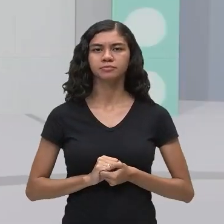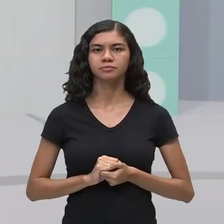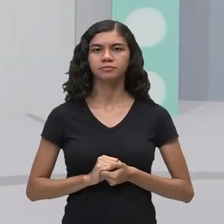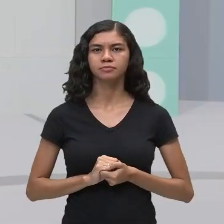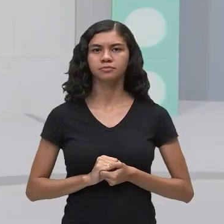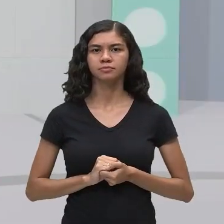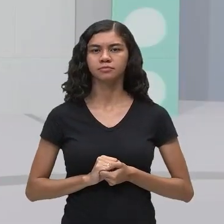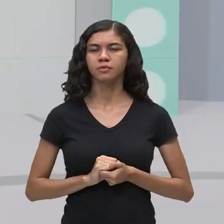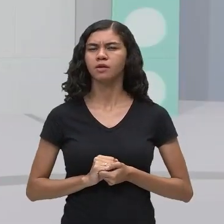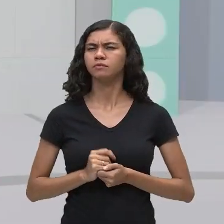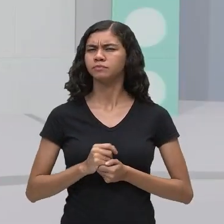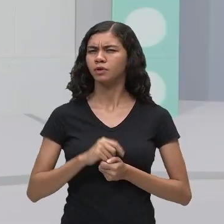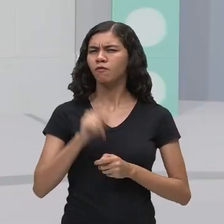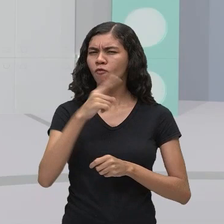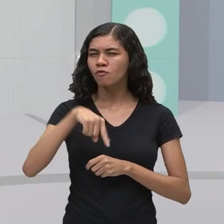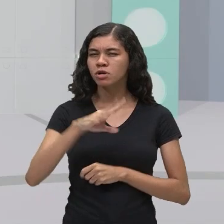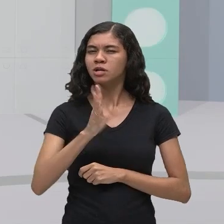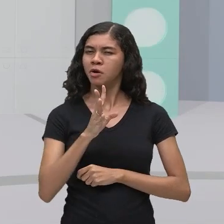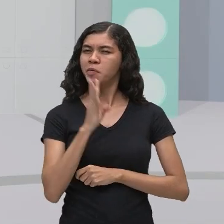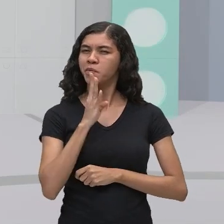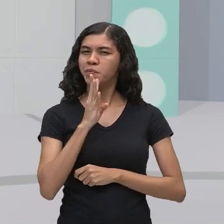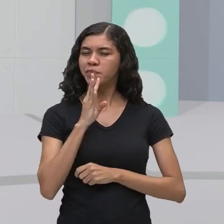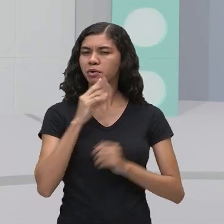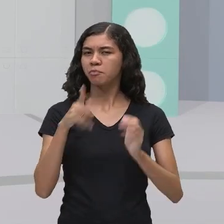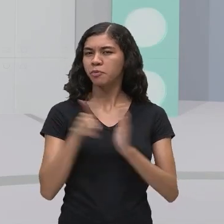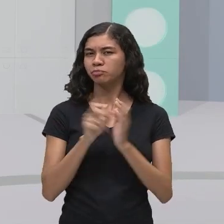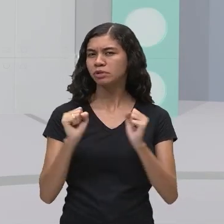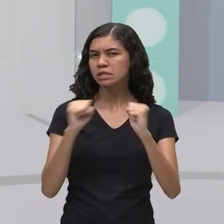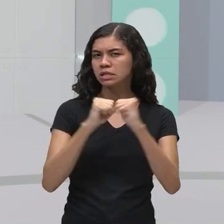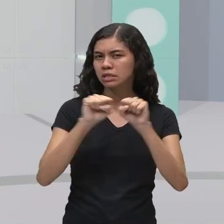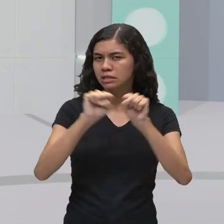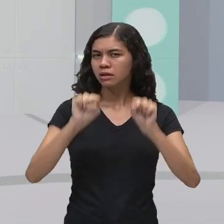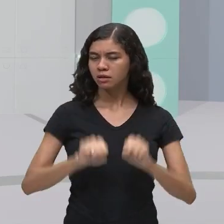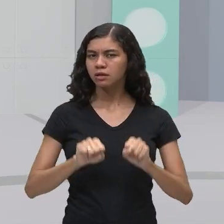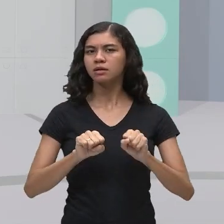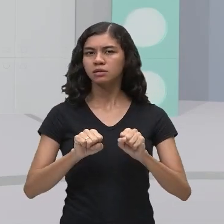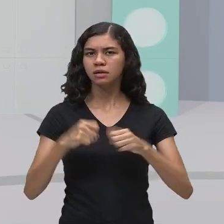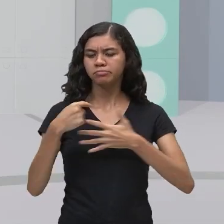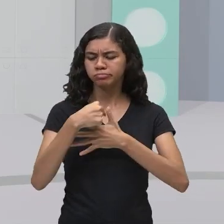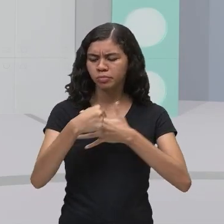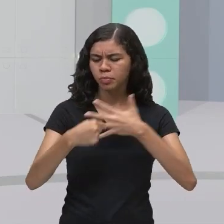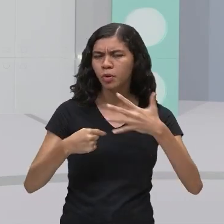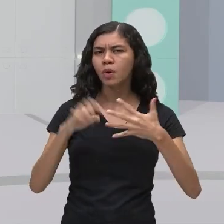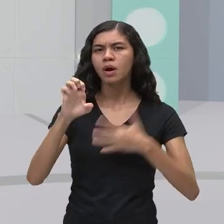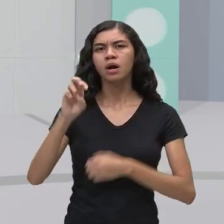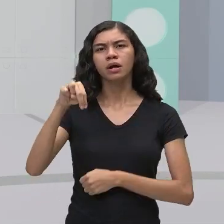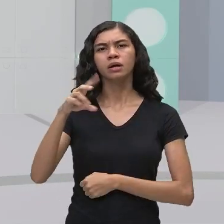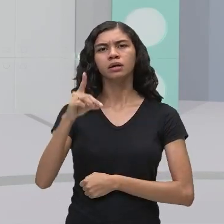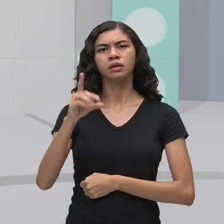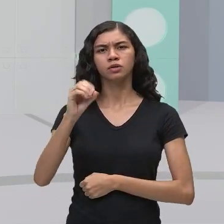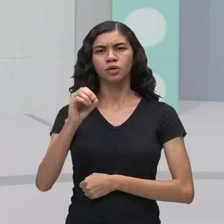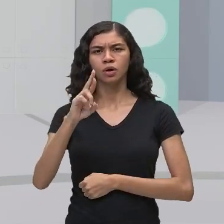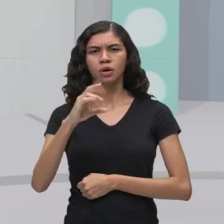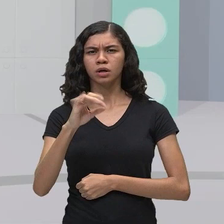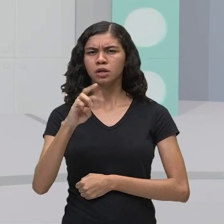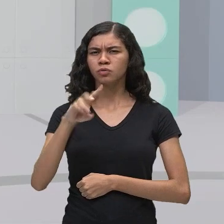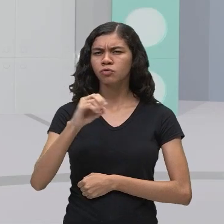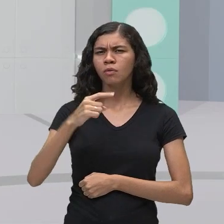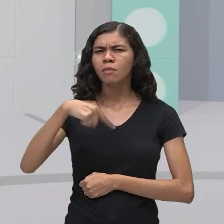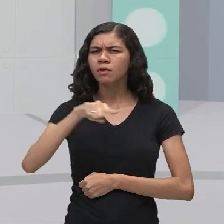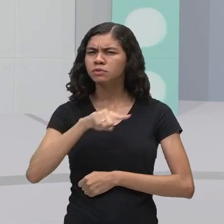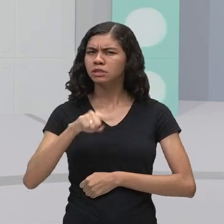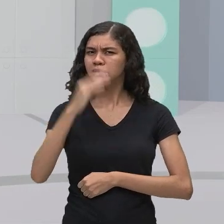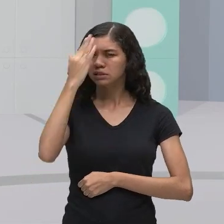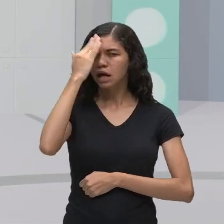Vocês já devem ter ouvido falar do sistema endócrino, mas vocês imaginam que esse sistema é muito importante para o nosso corpo? Para vocês terem